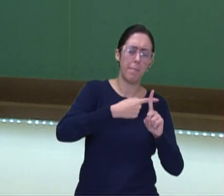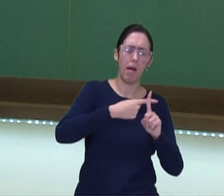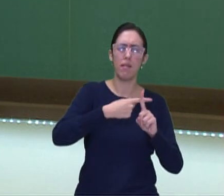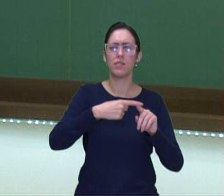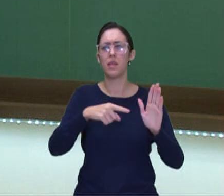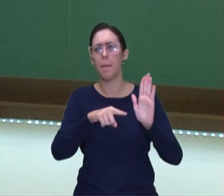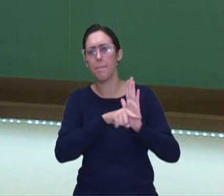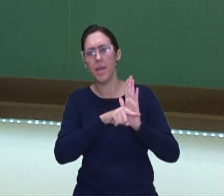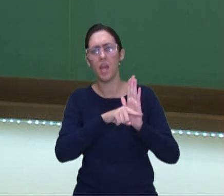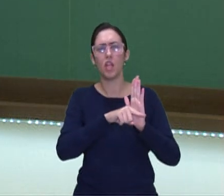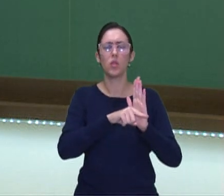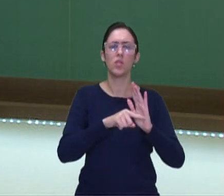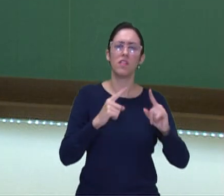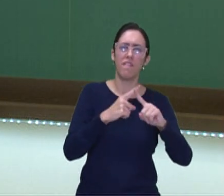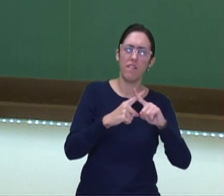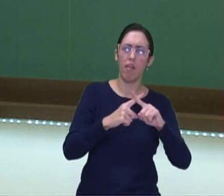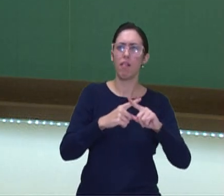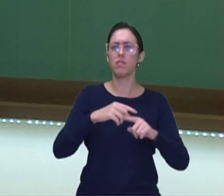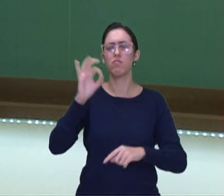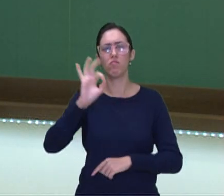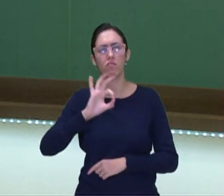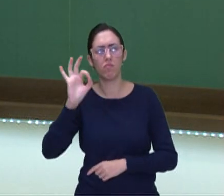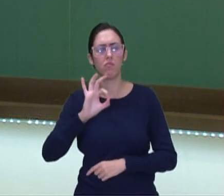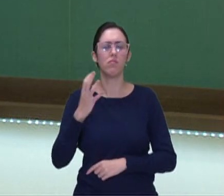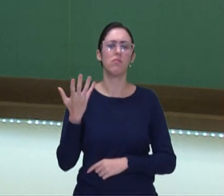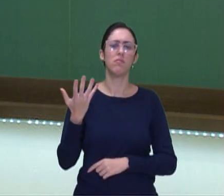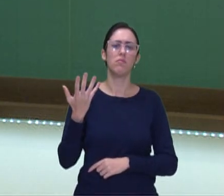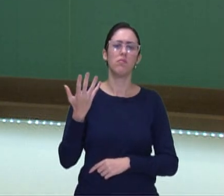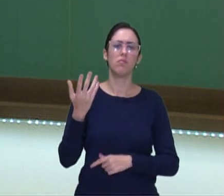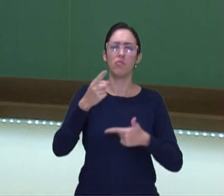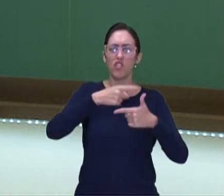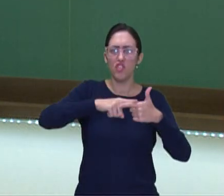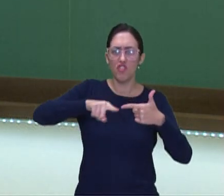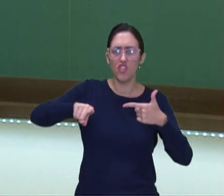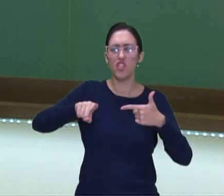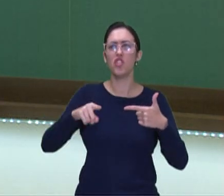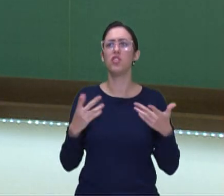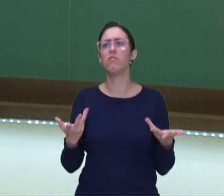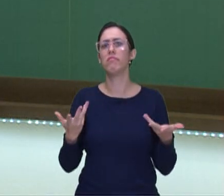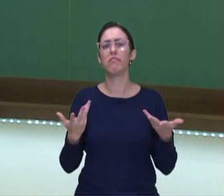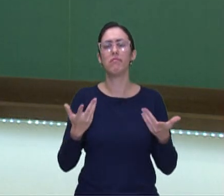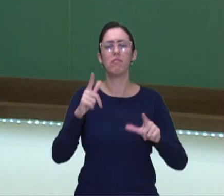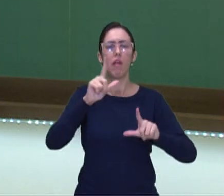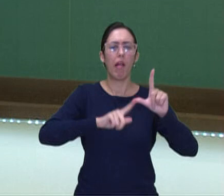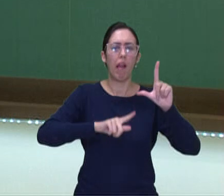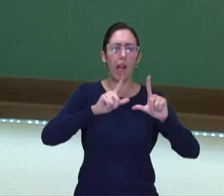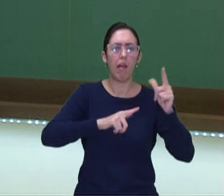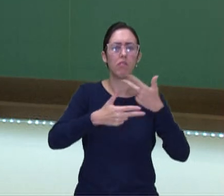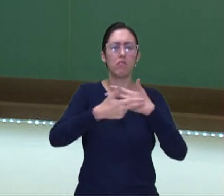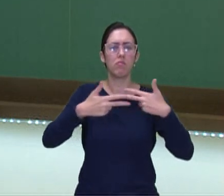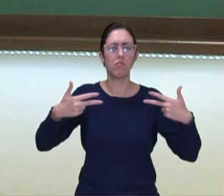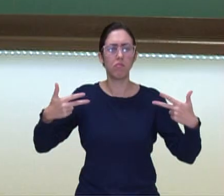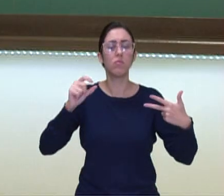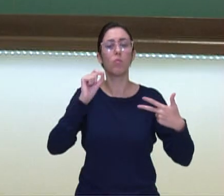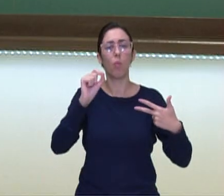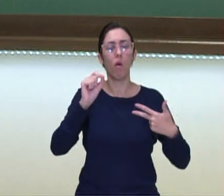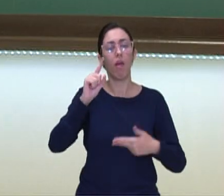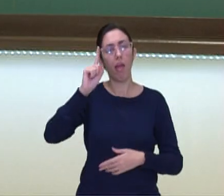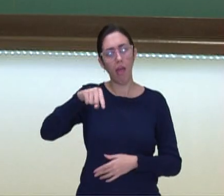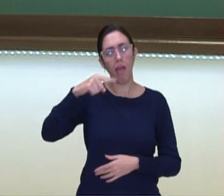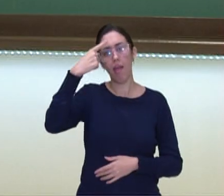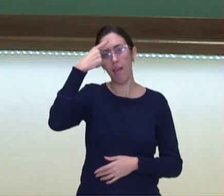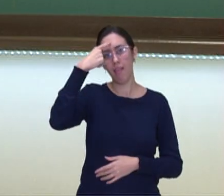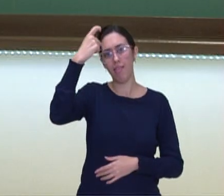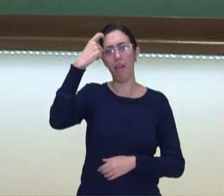dividir, porcentagem, né? As letrinhas representando valores desconhecidos, são ideias que vêm